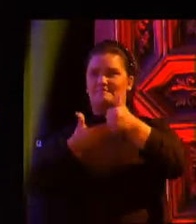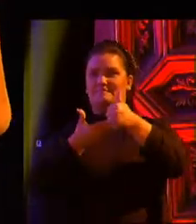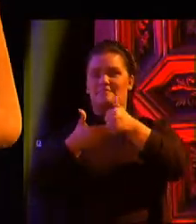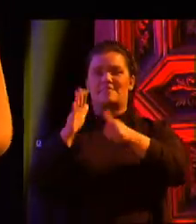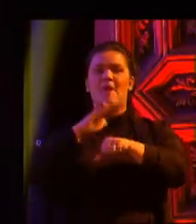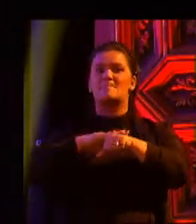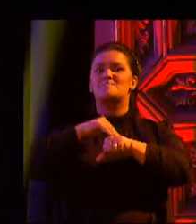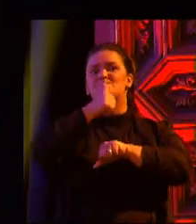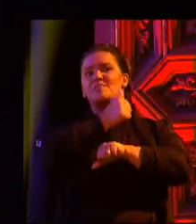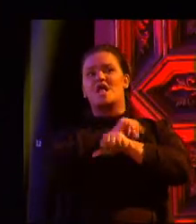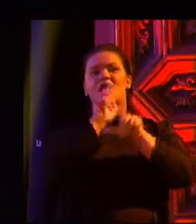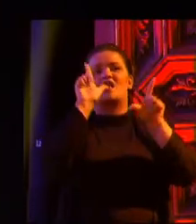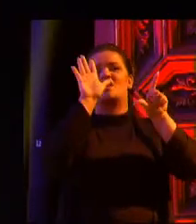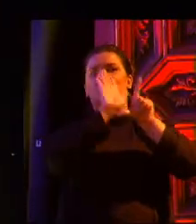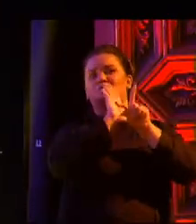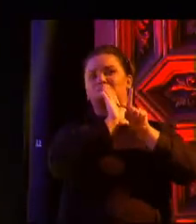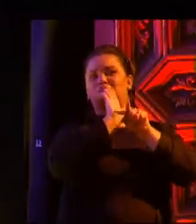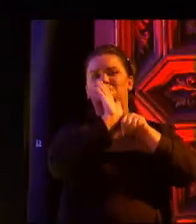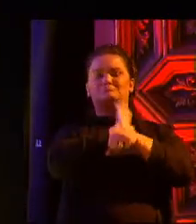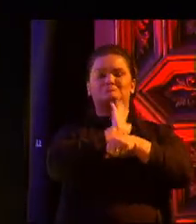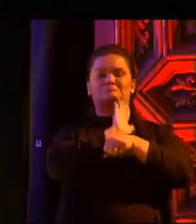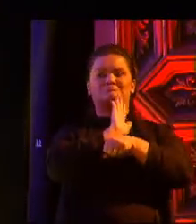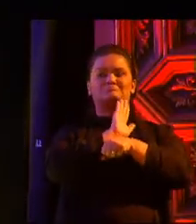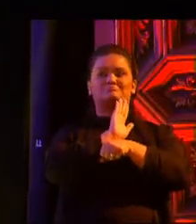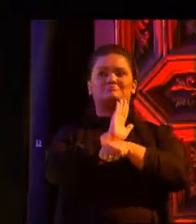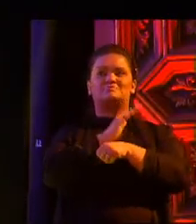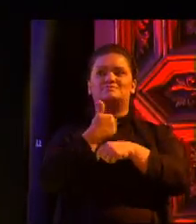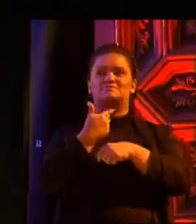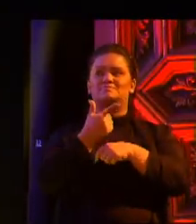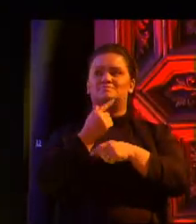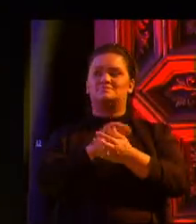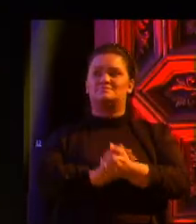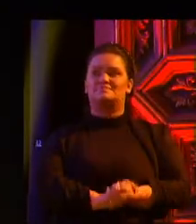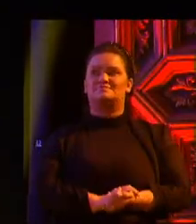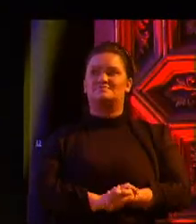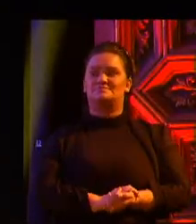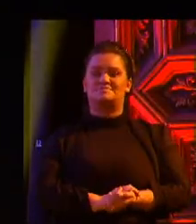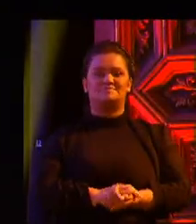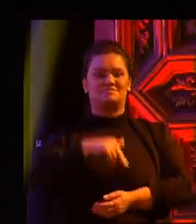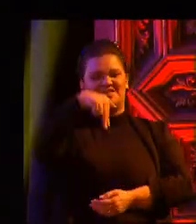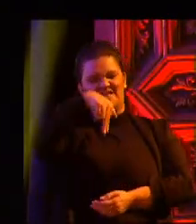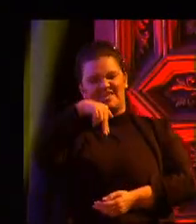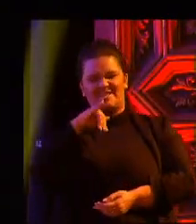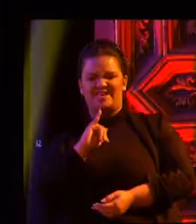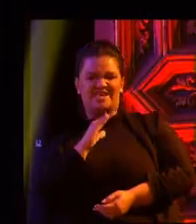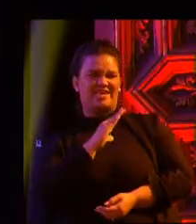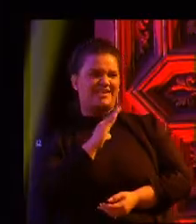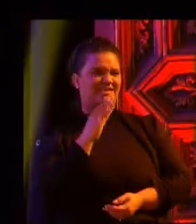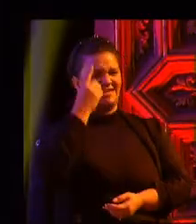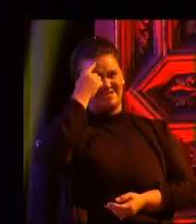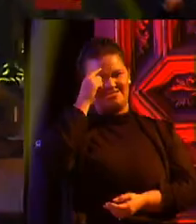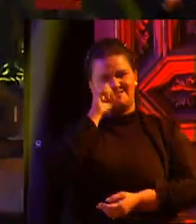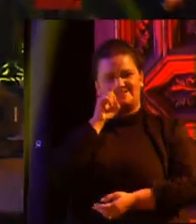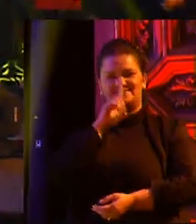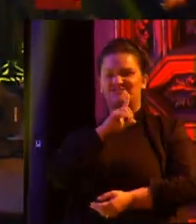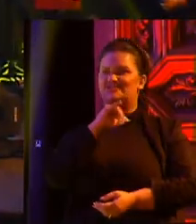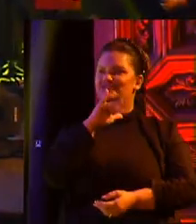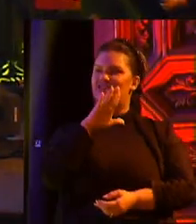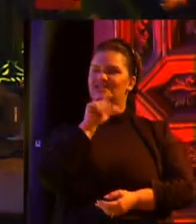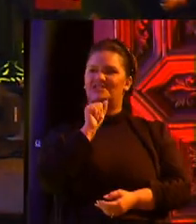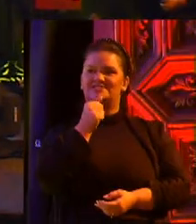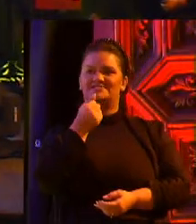melhor videoclipe vai para... Nick Dias! Remédio